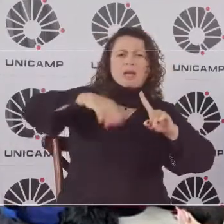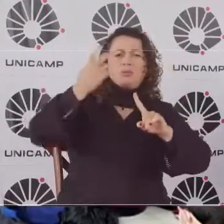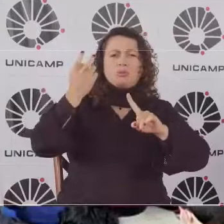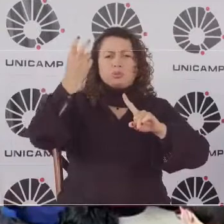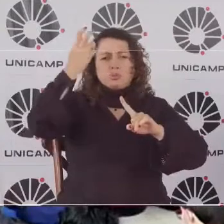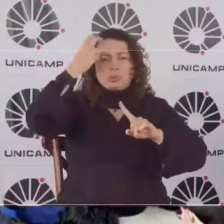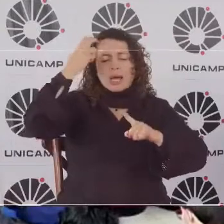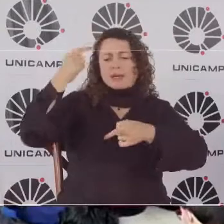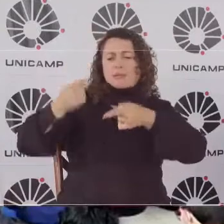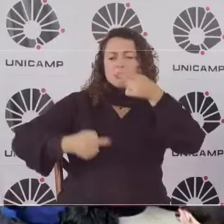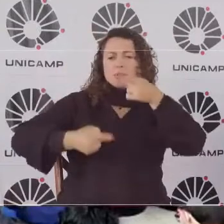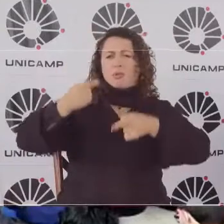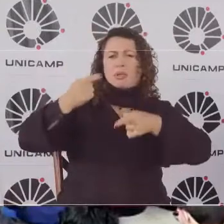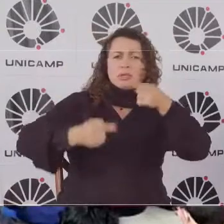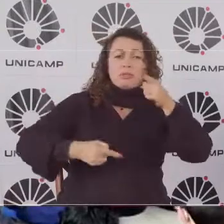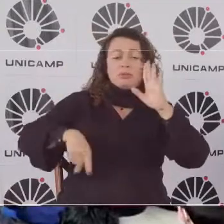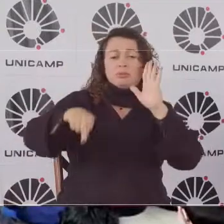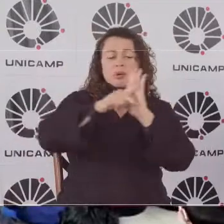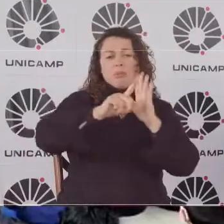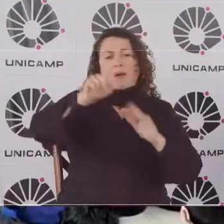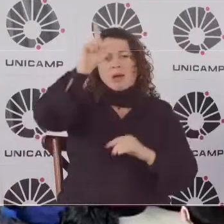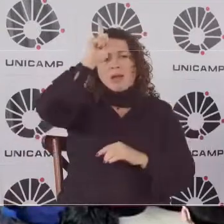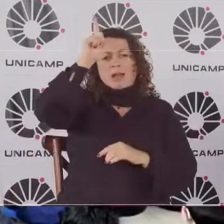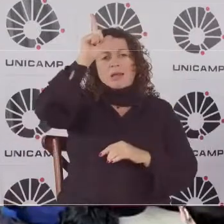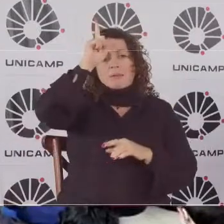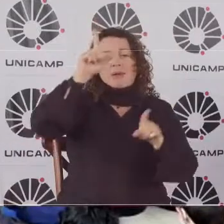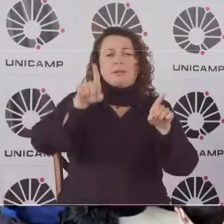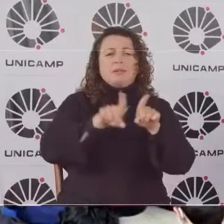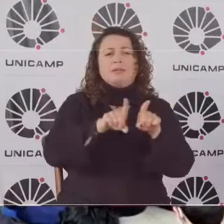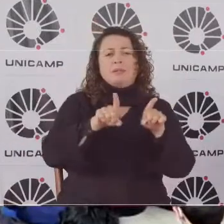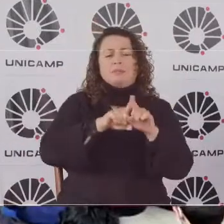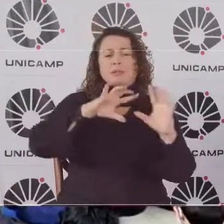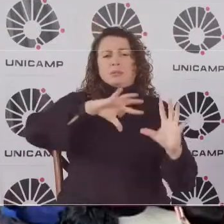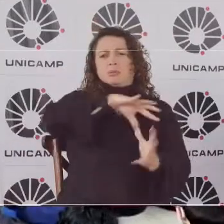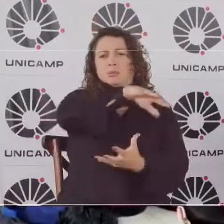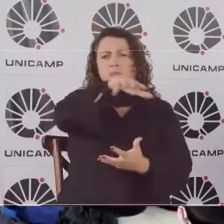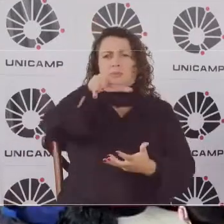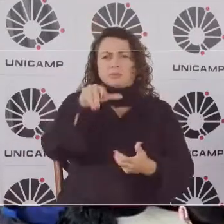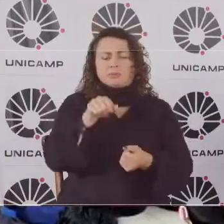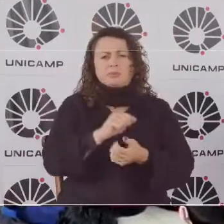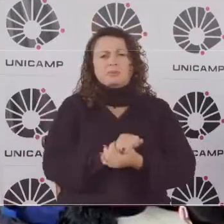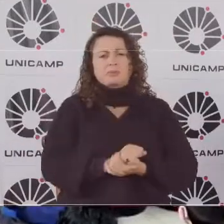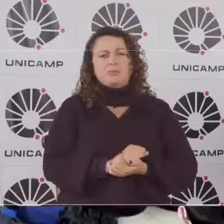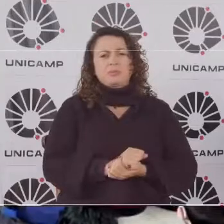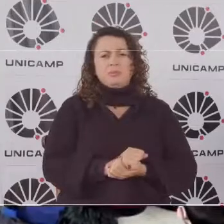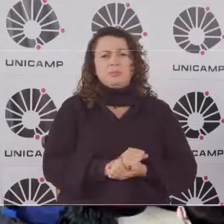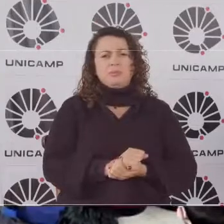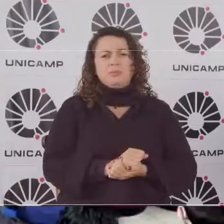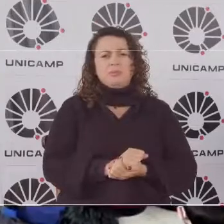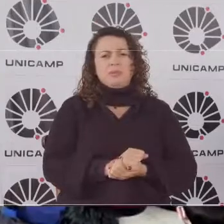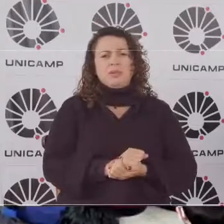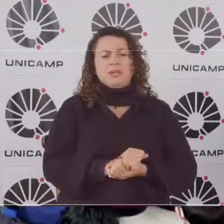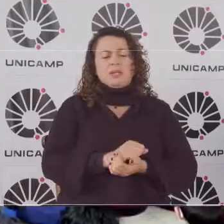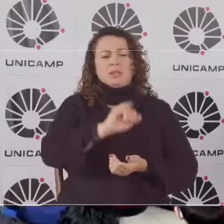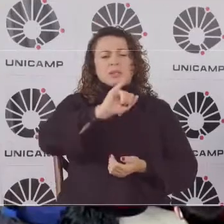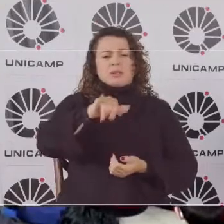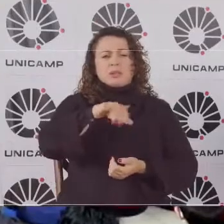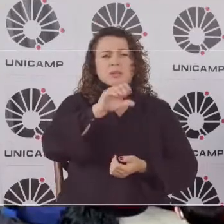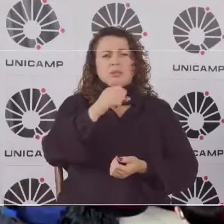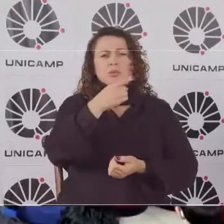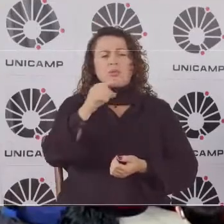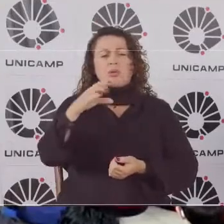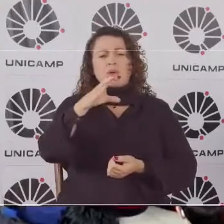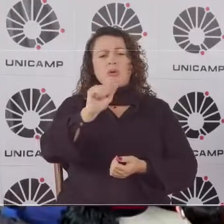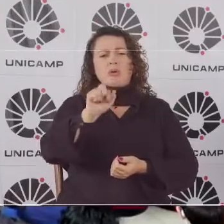e políticos da Alemanha e de todo ocidente a luz que João Carlos